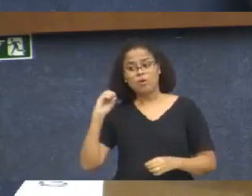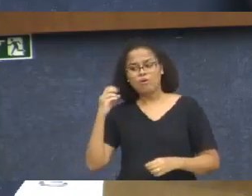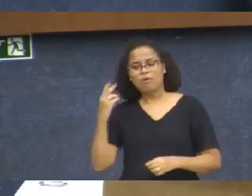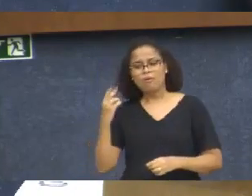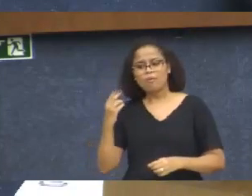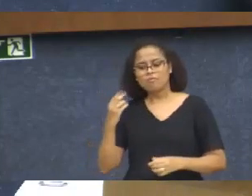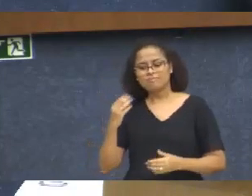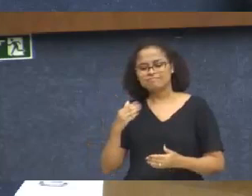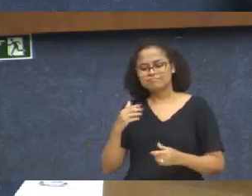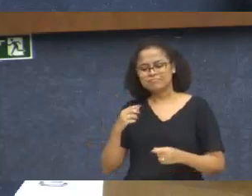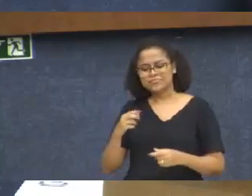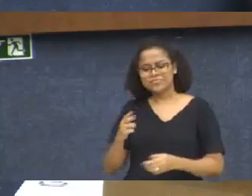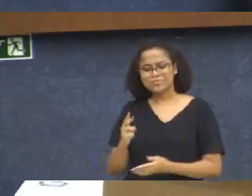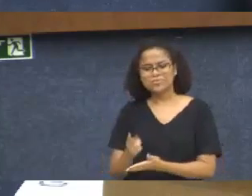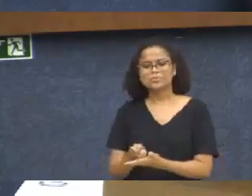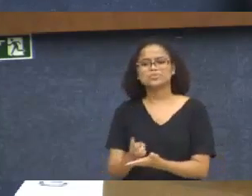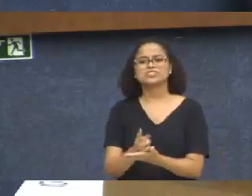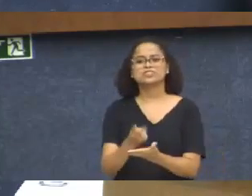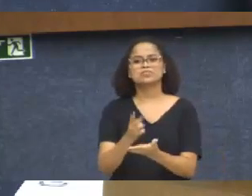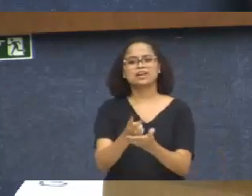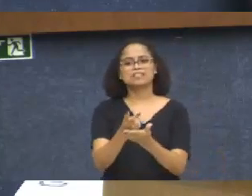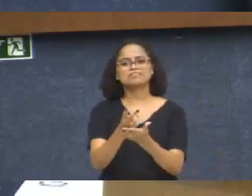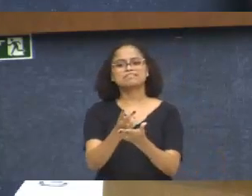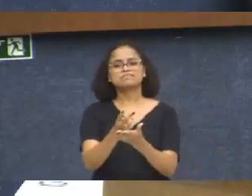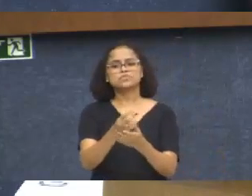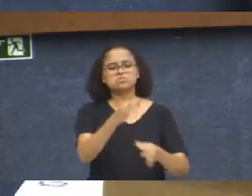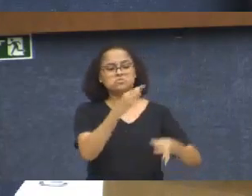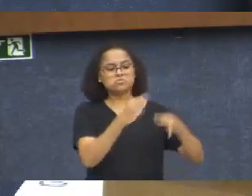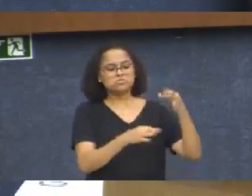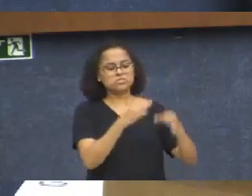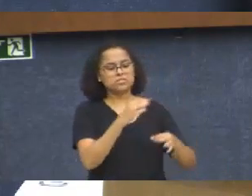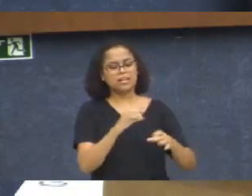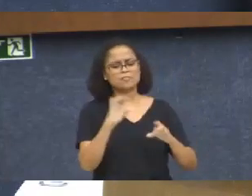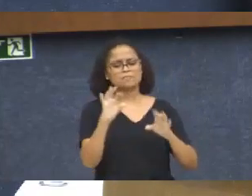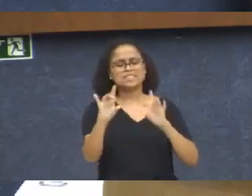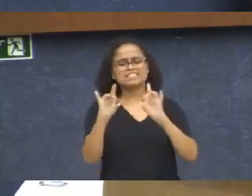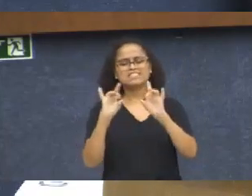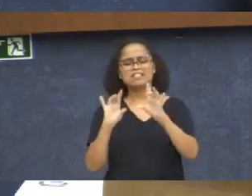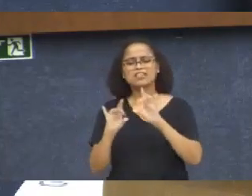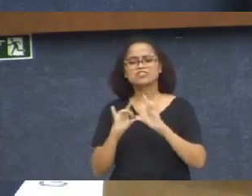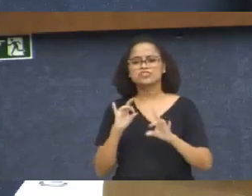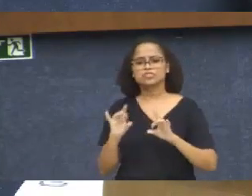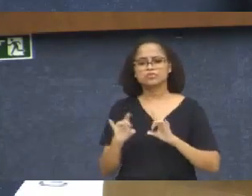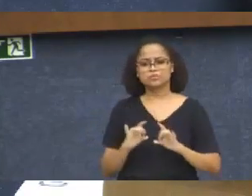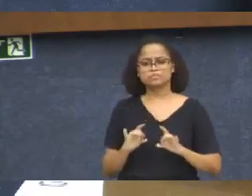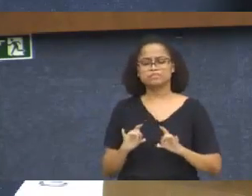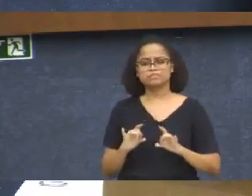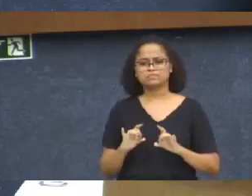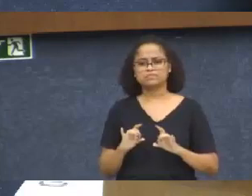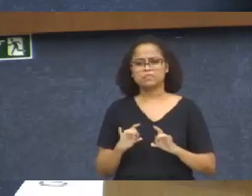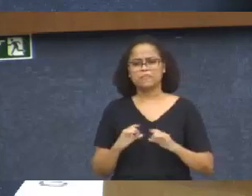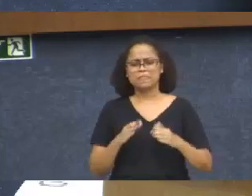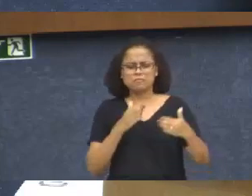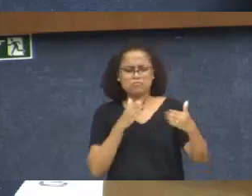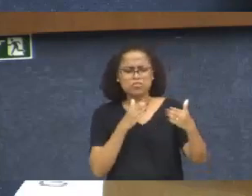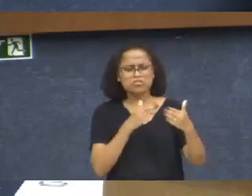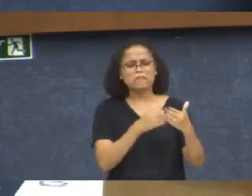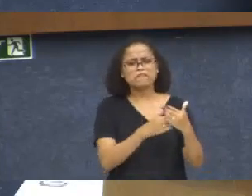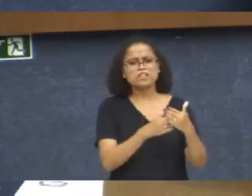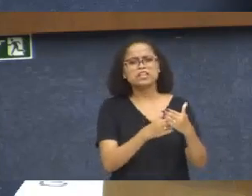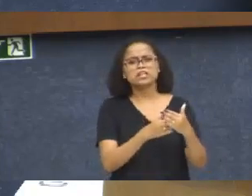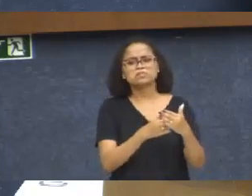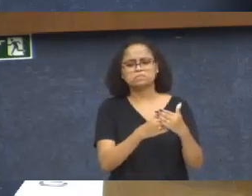seletivo. Isso é que não importa. Mais uma vez, vereador Brau, a imposição do Estado para interferir na vida privada,